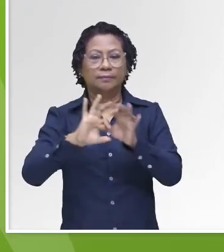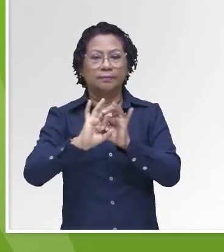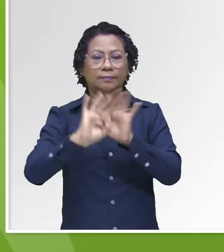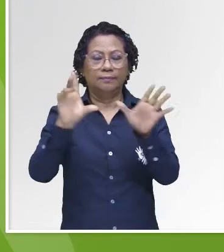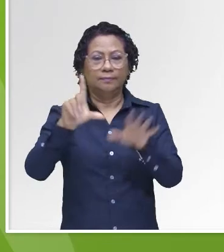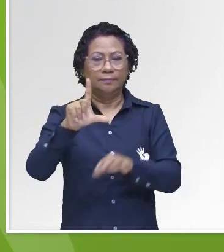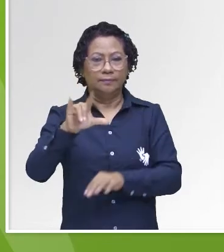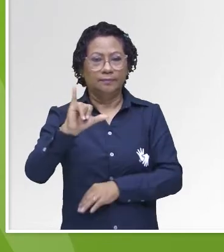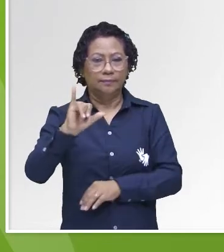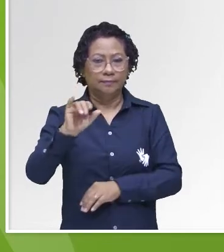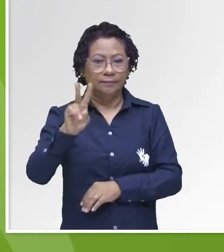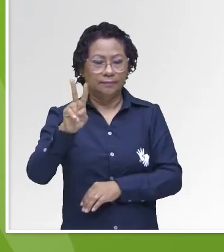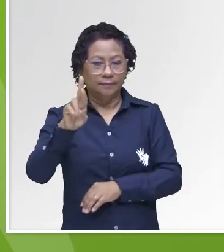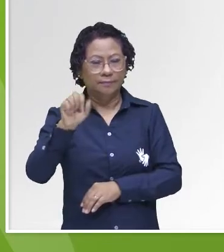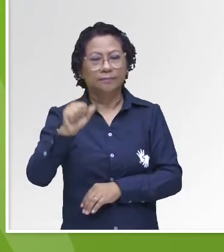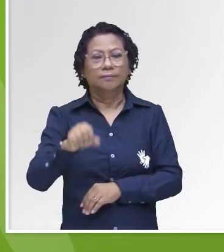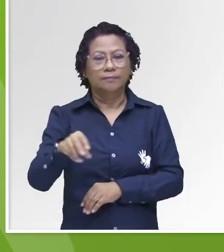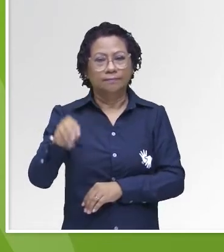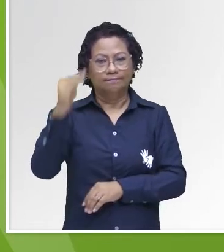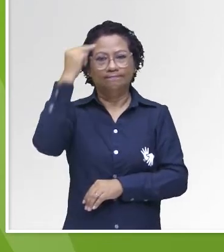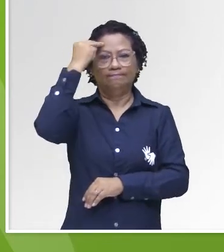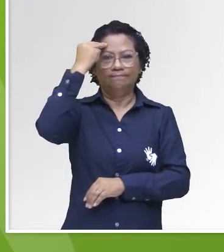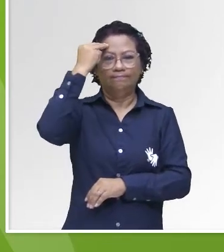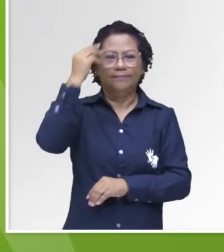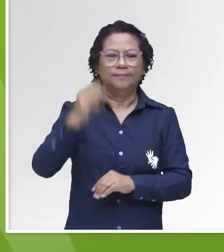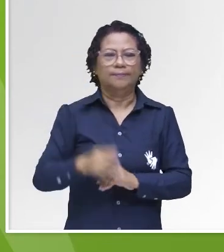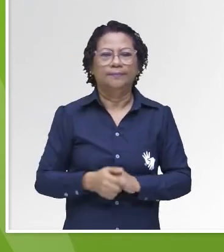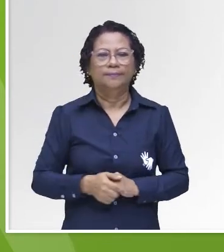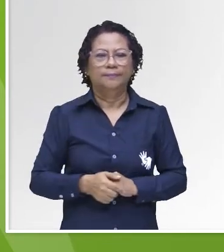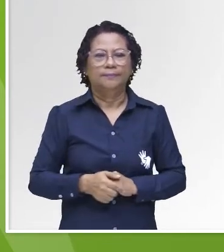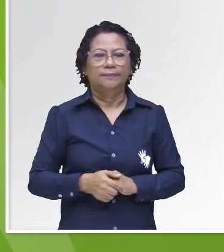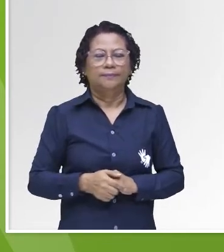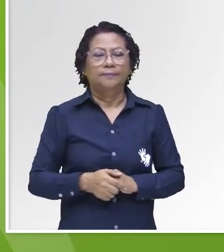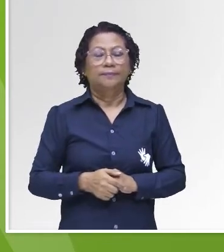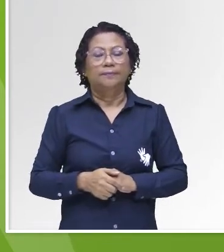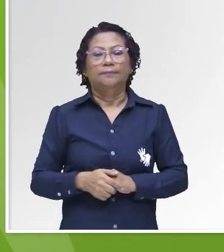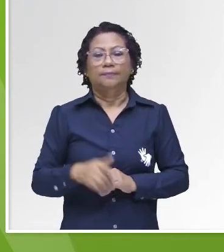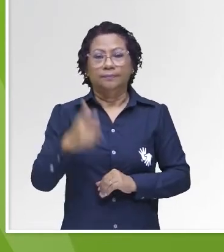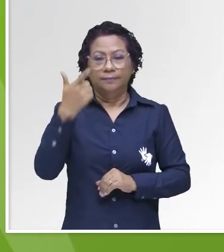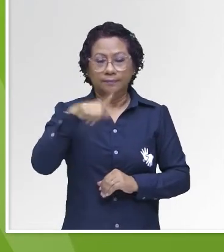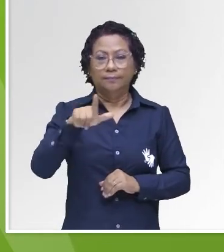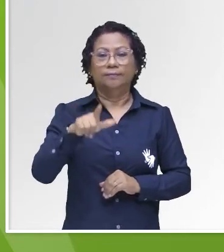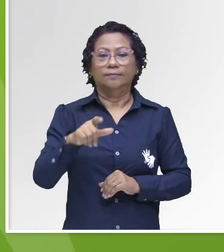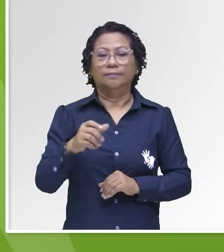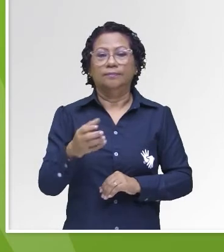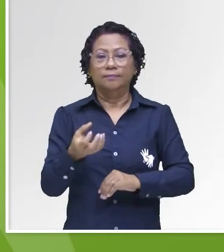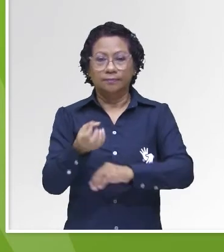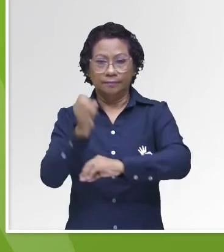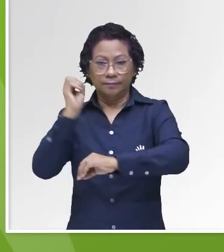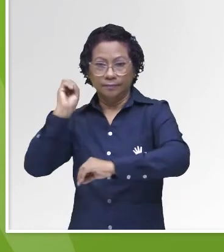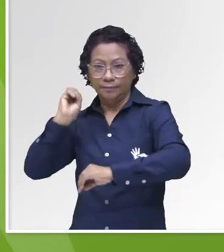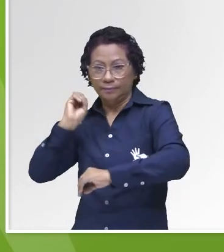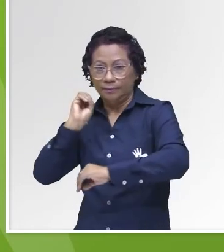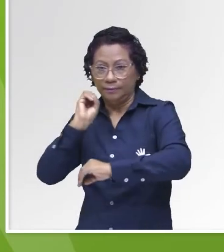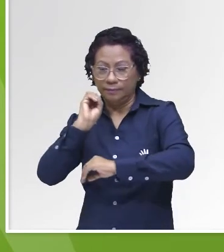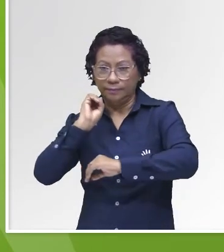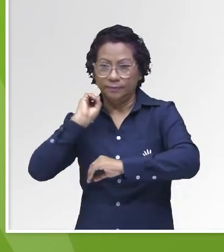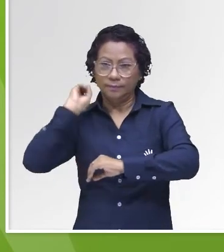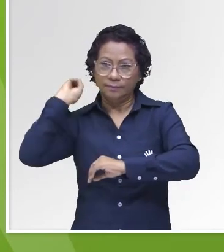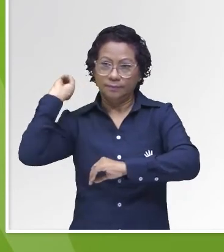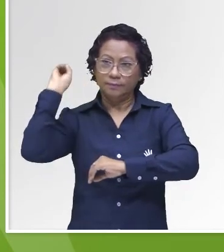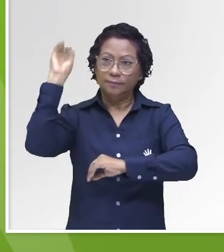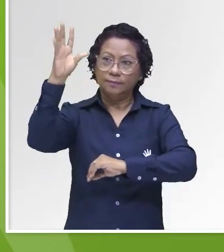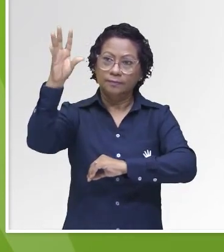Então, só para fixar aqui, olha. Lançamento horizontal. Lançamento horizontal. O que é